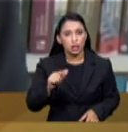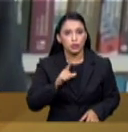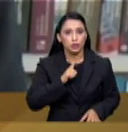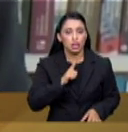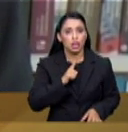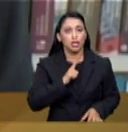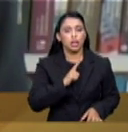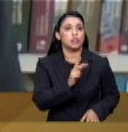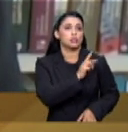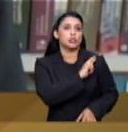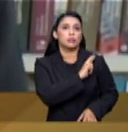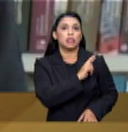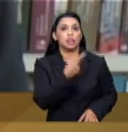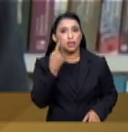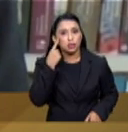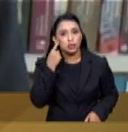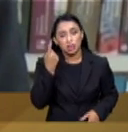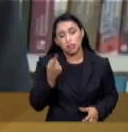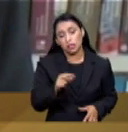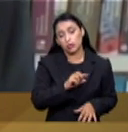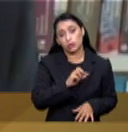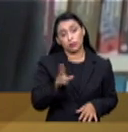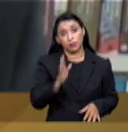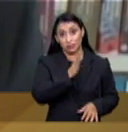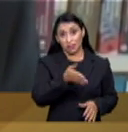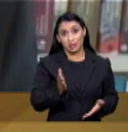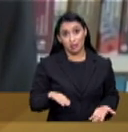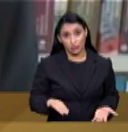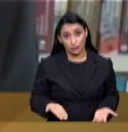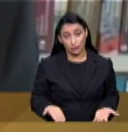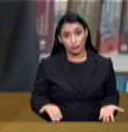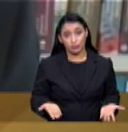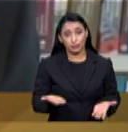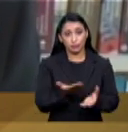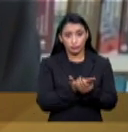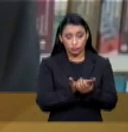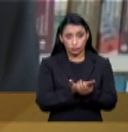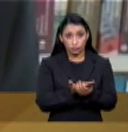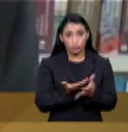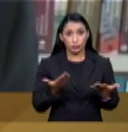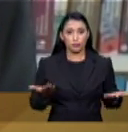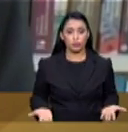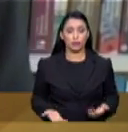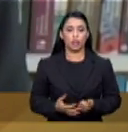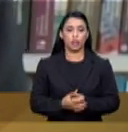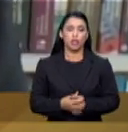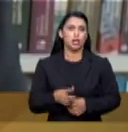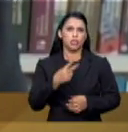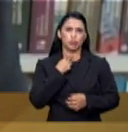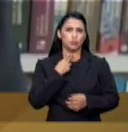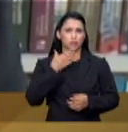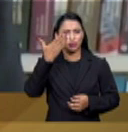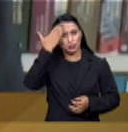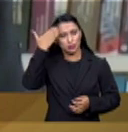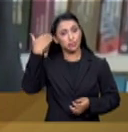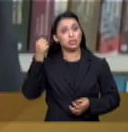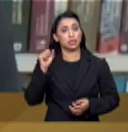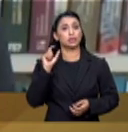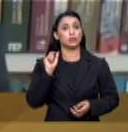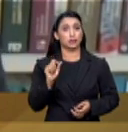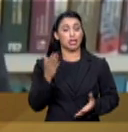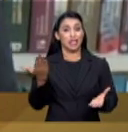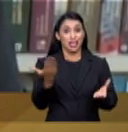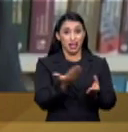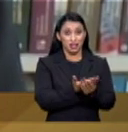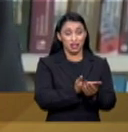pelo juízo rescisório. E um último argumento, excelência. Não podemos nos esquecer que a